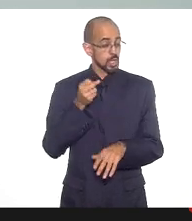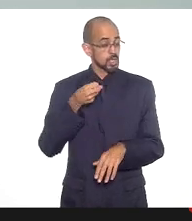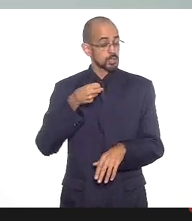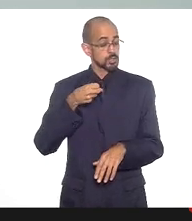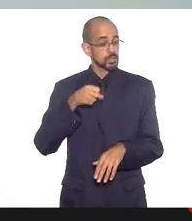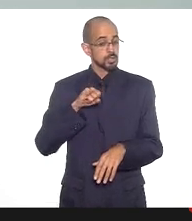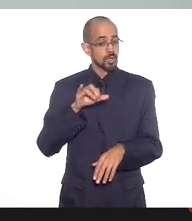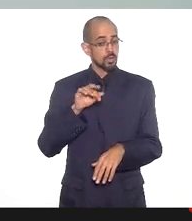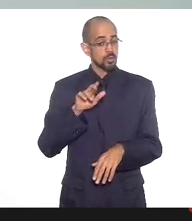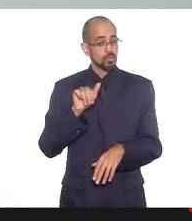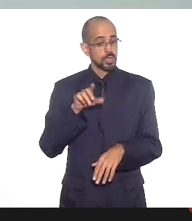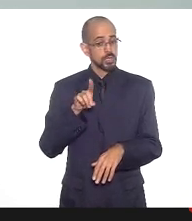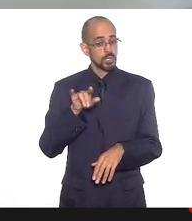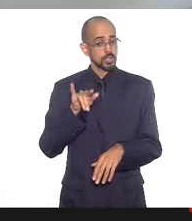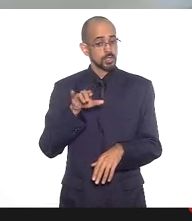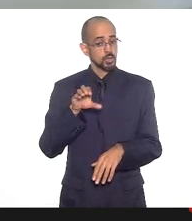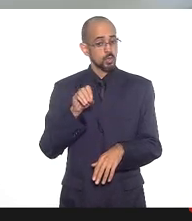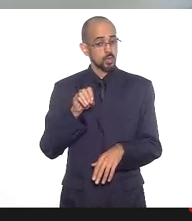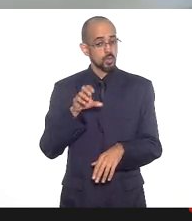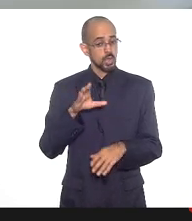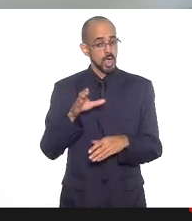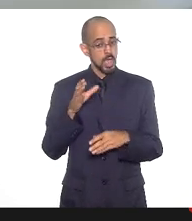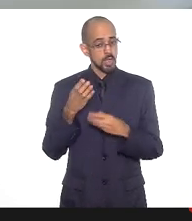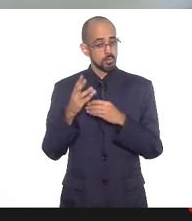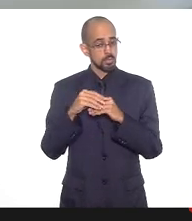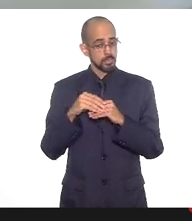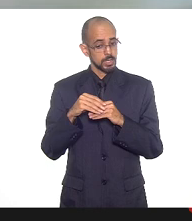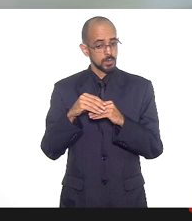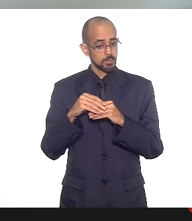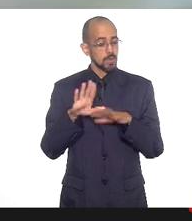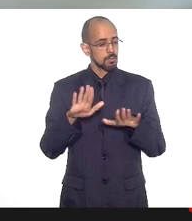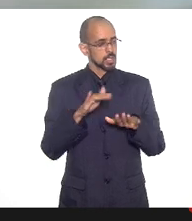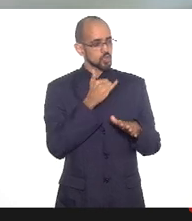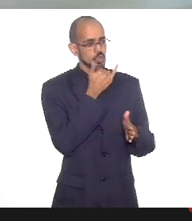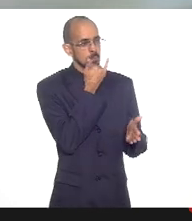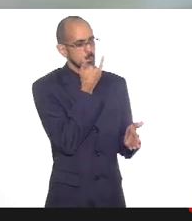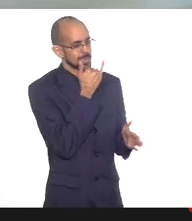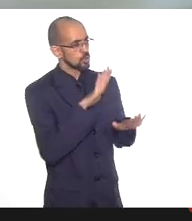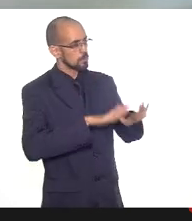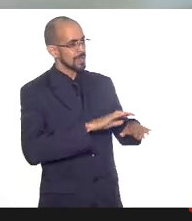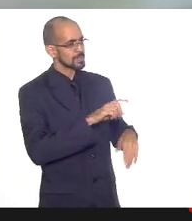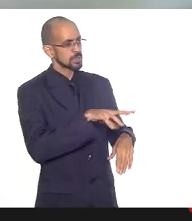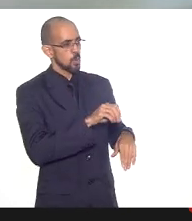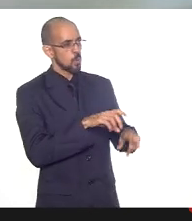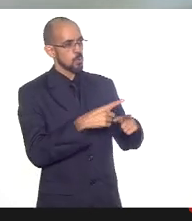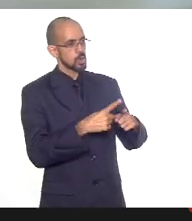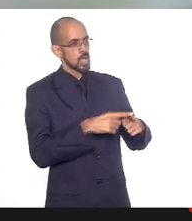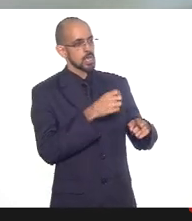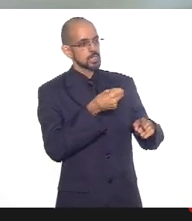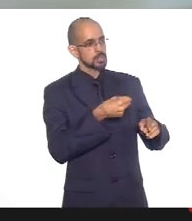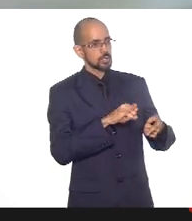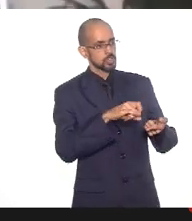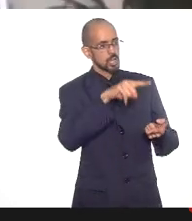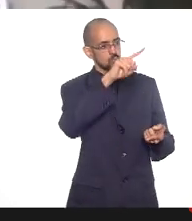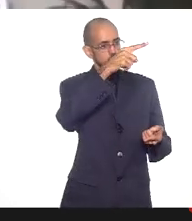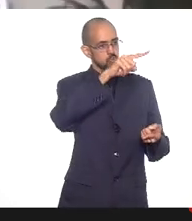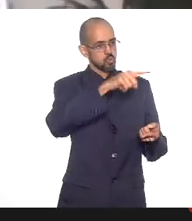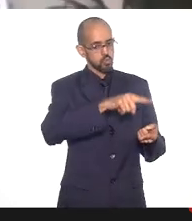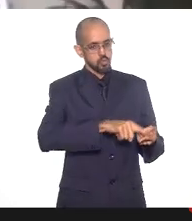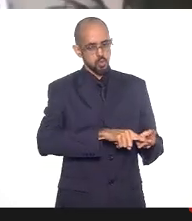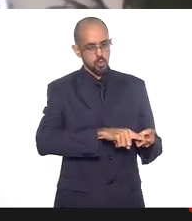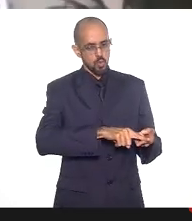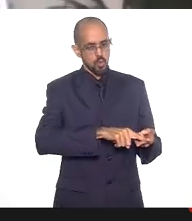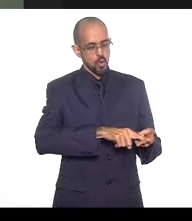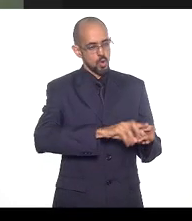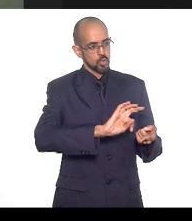ou o Guilherme querem fazer alguma complementação. Perdoe, mas não. Se você depreciou já... Deputado Luiz Paulo. Se